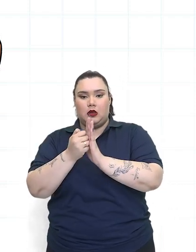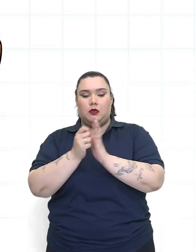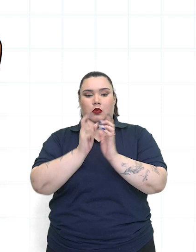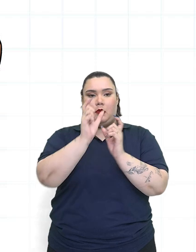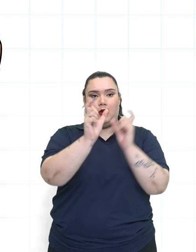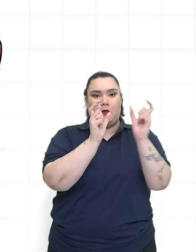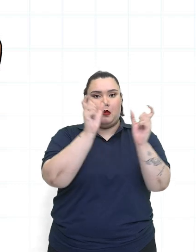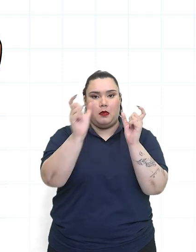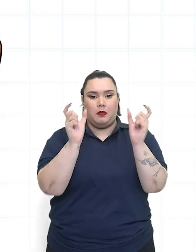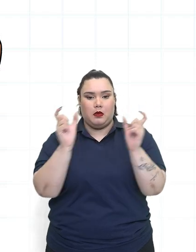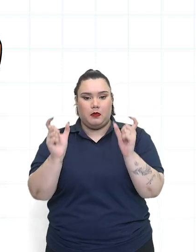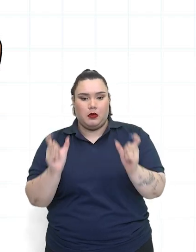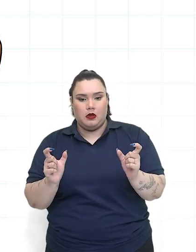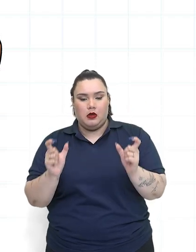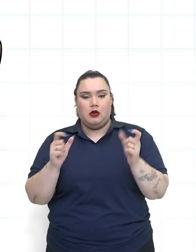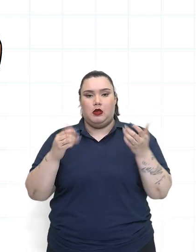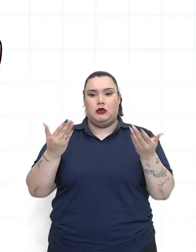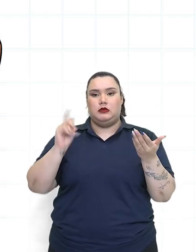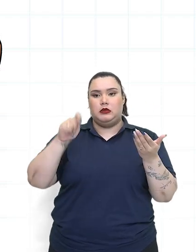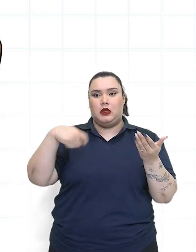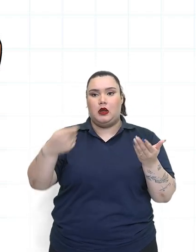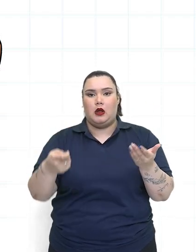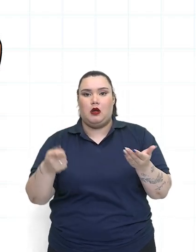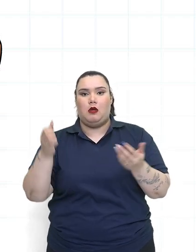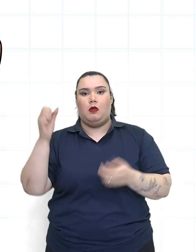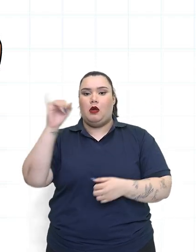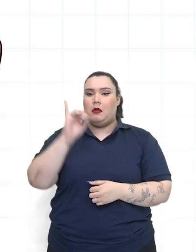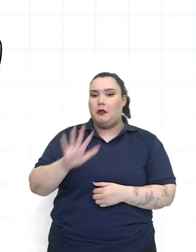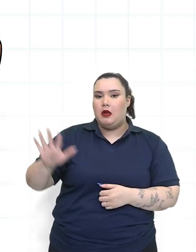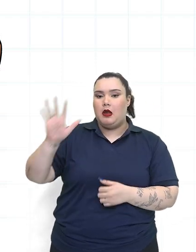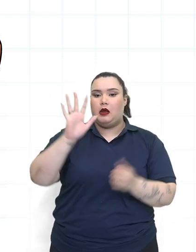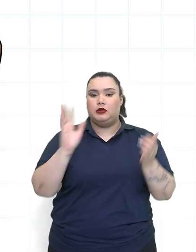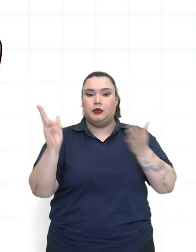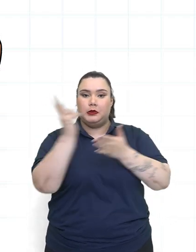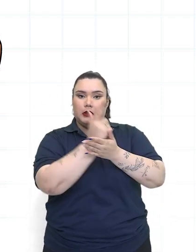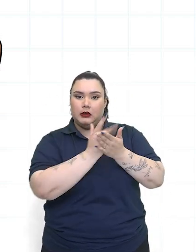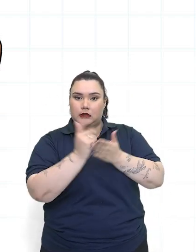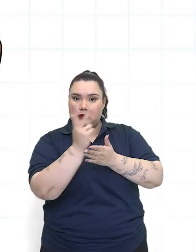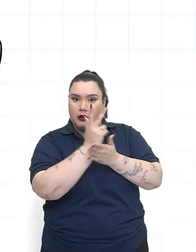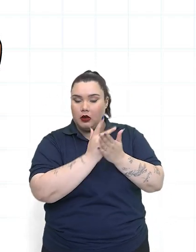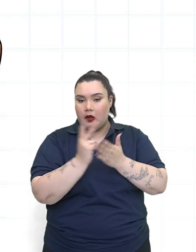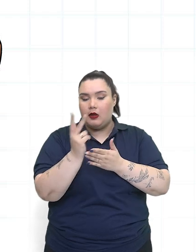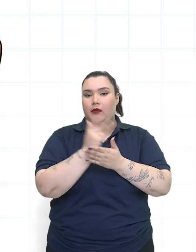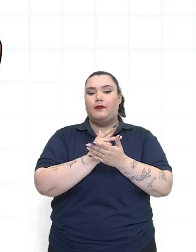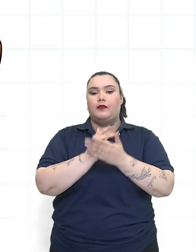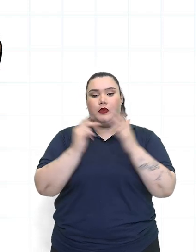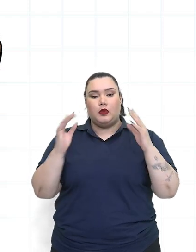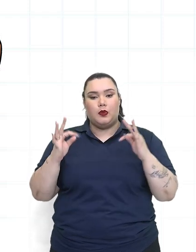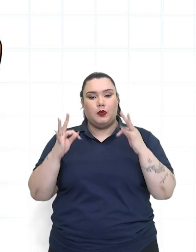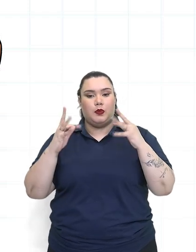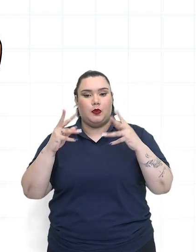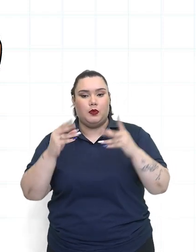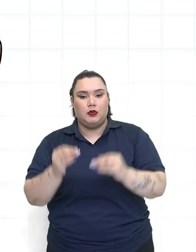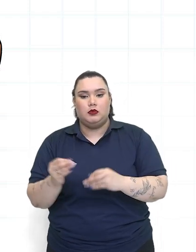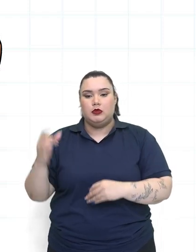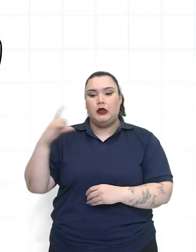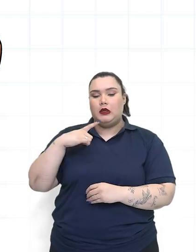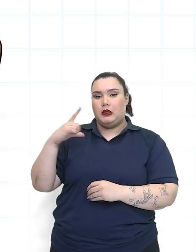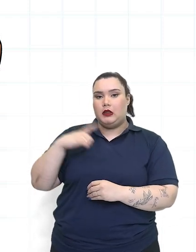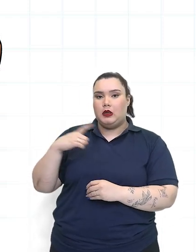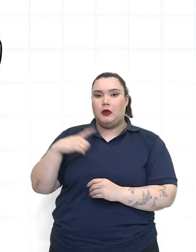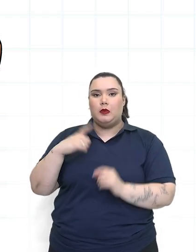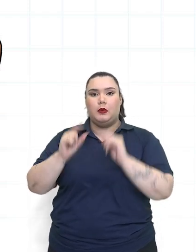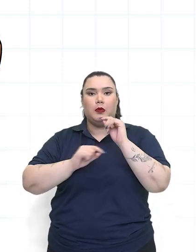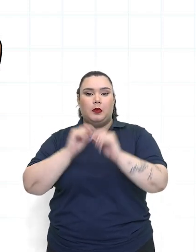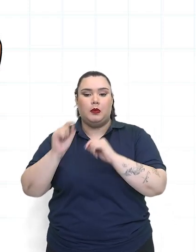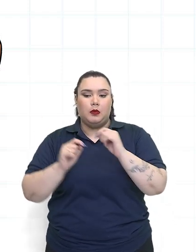sinal, a cada imagem, desenho, né? Todos eles terão